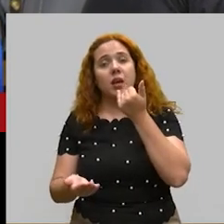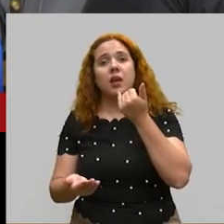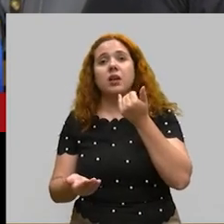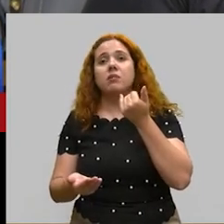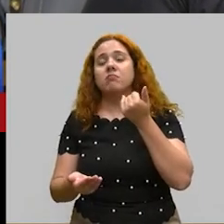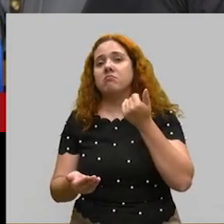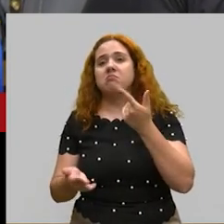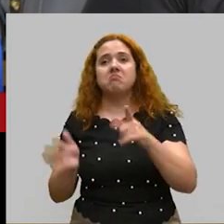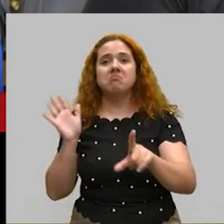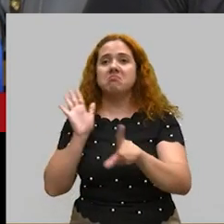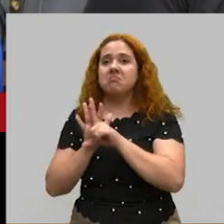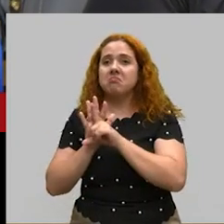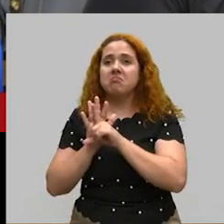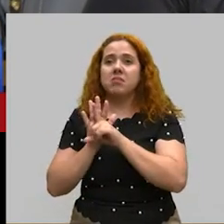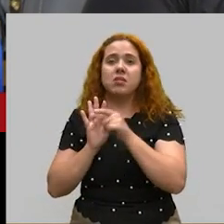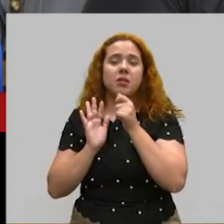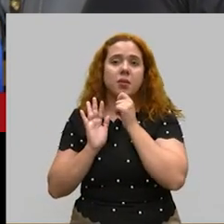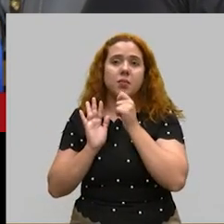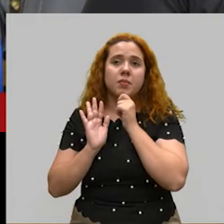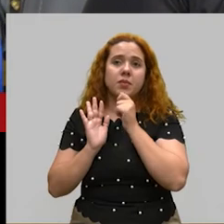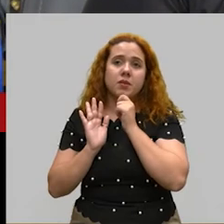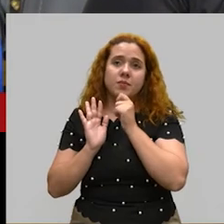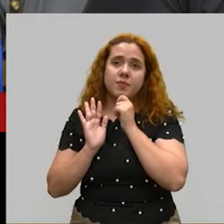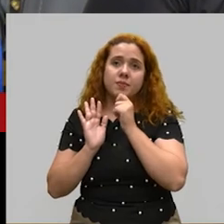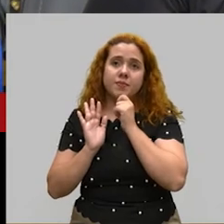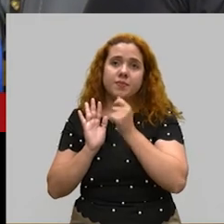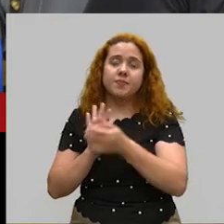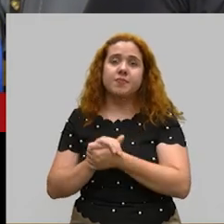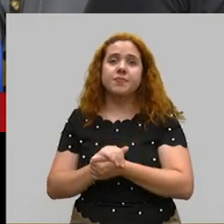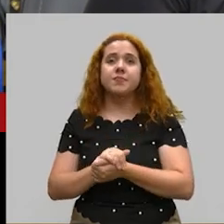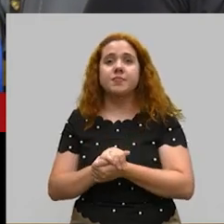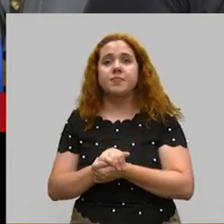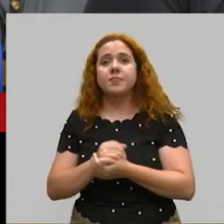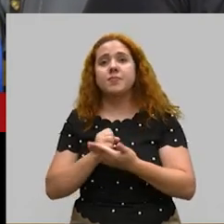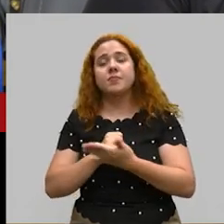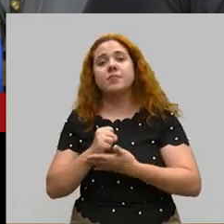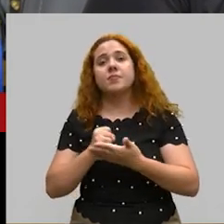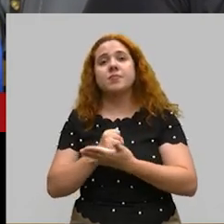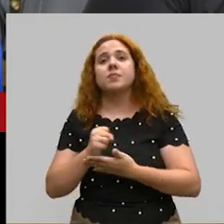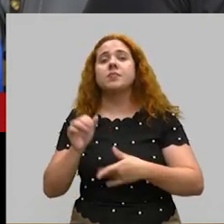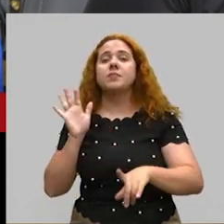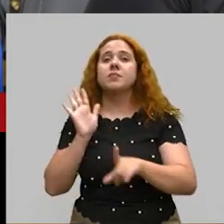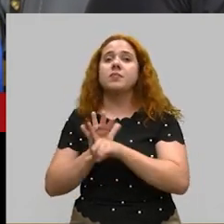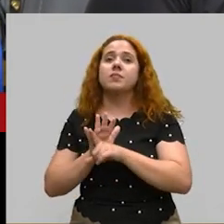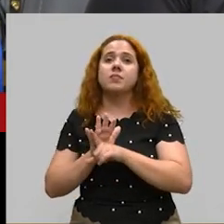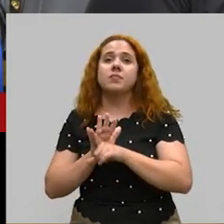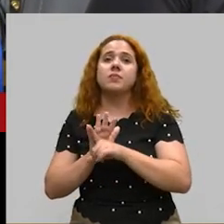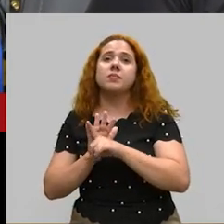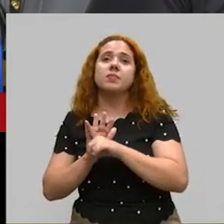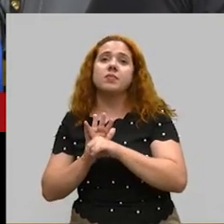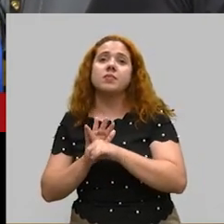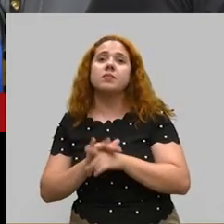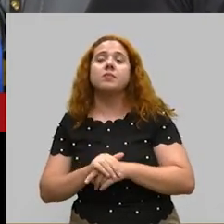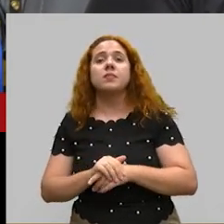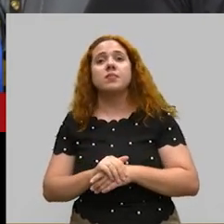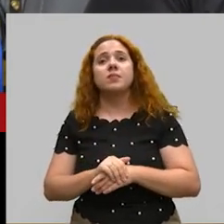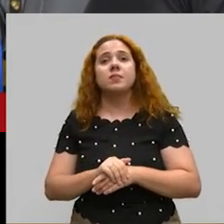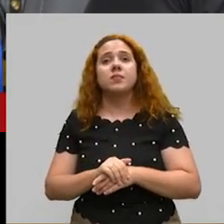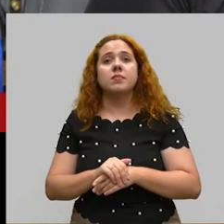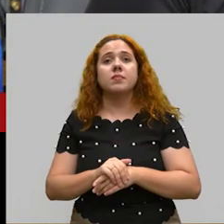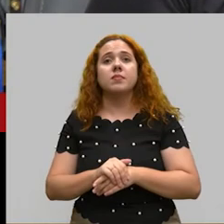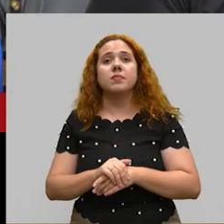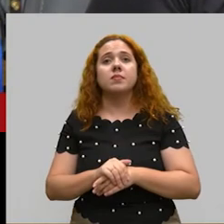legislação na Qual vocês e eh a gente se Embasa aqui que é a lei estadual 14.614 de 2003 o que ela